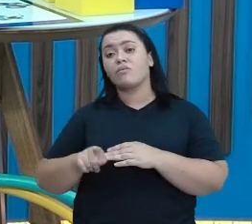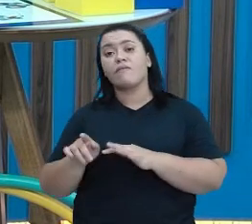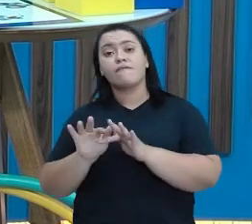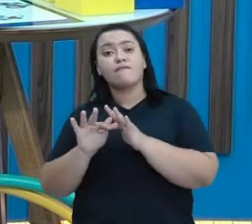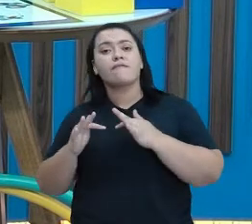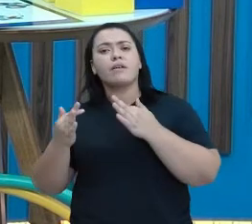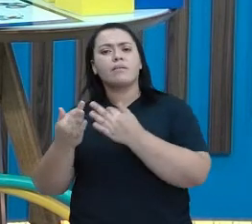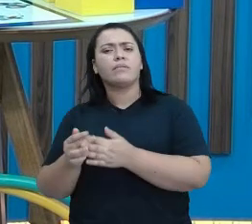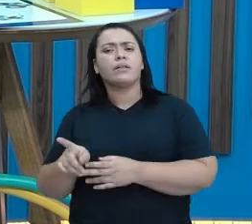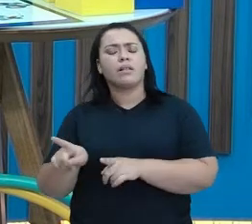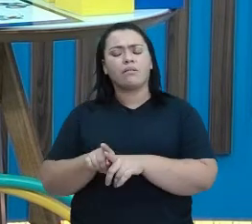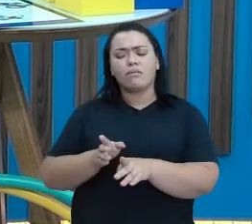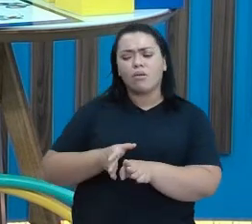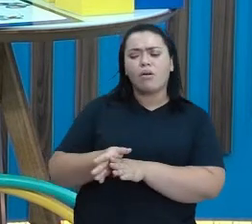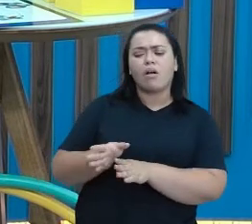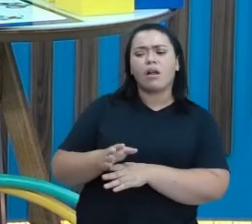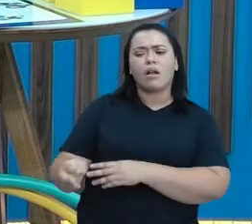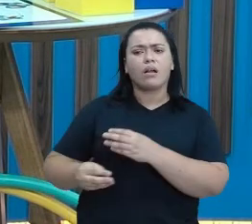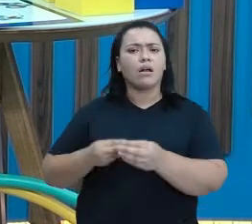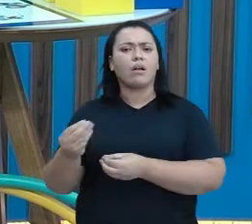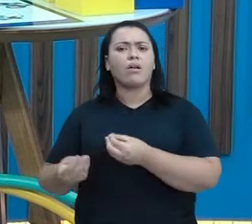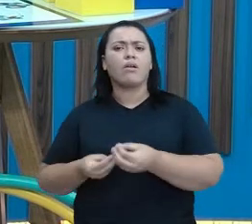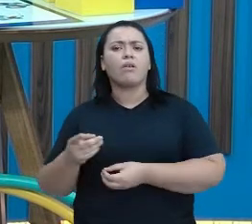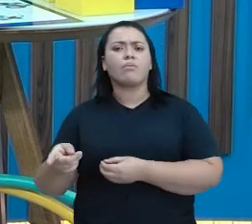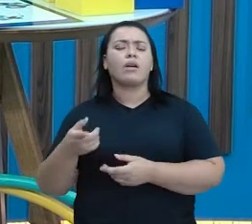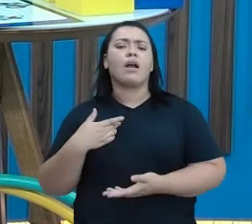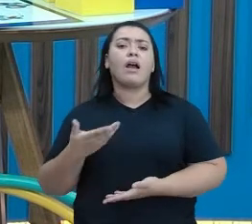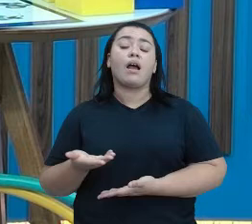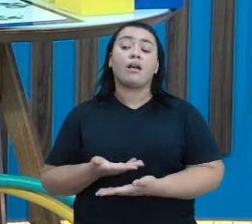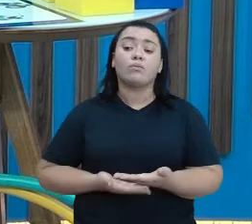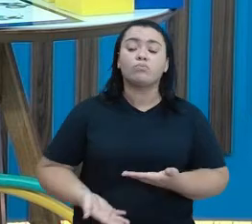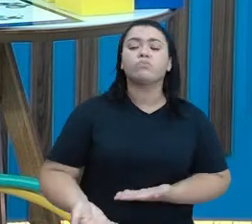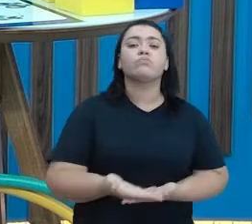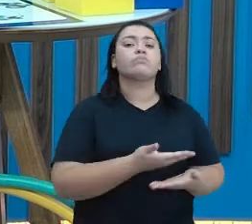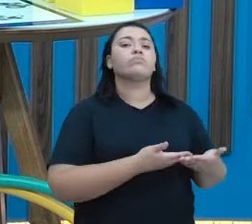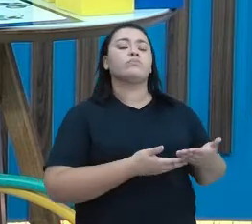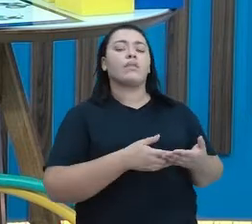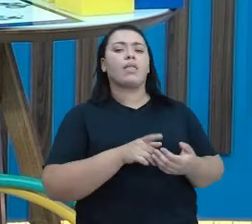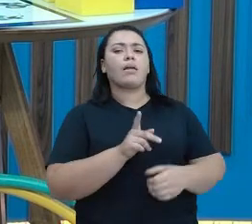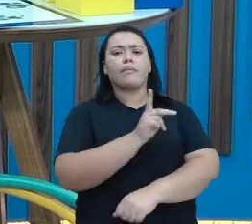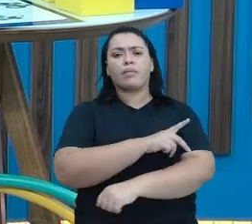vai orientar a família em como ela pode contribuir na área